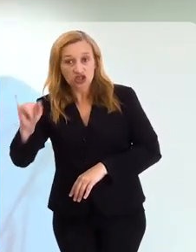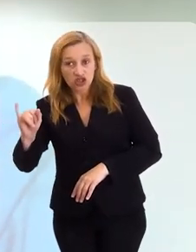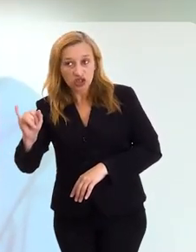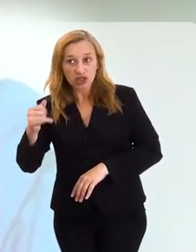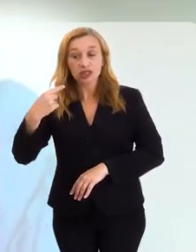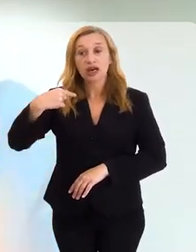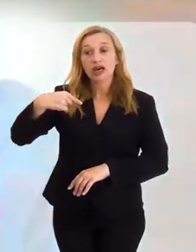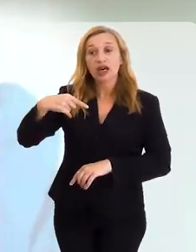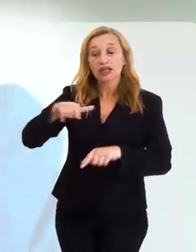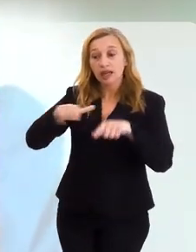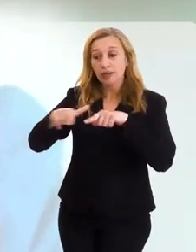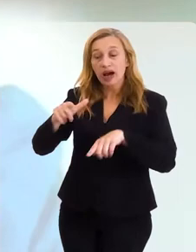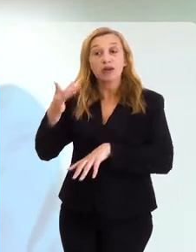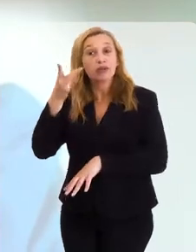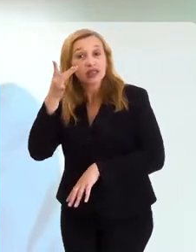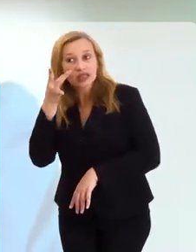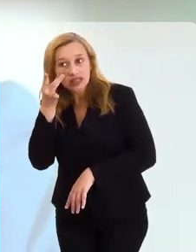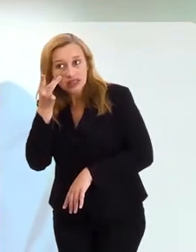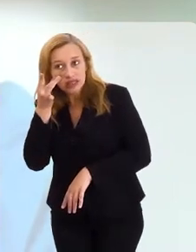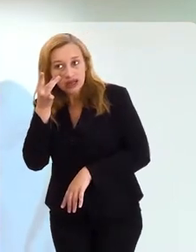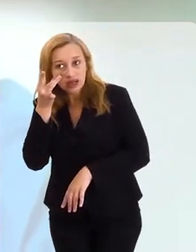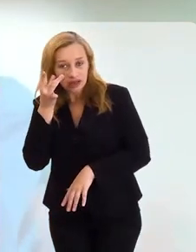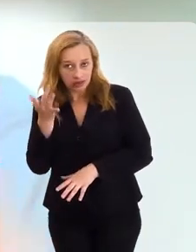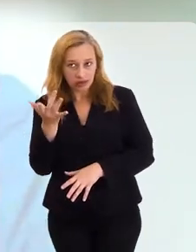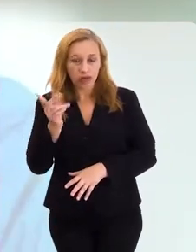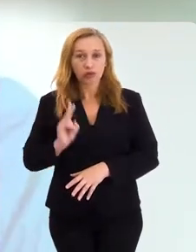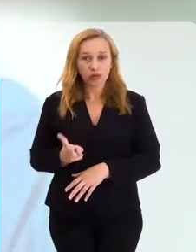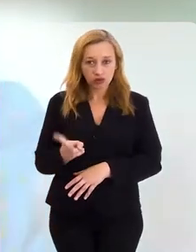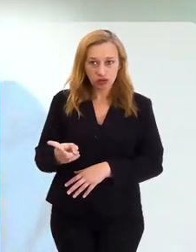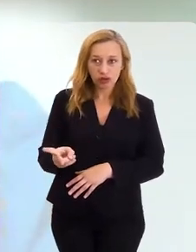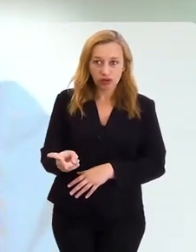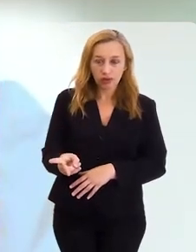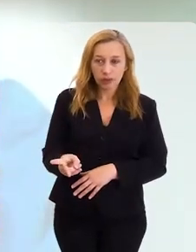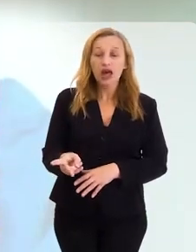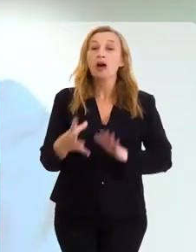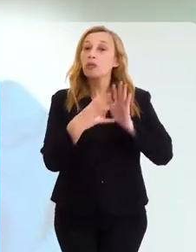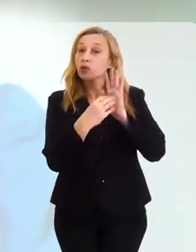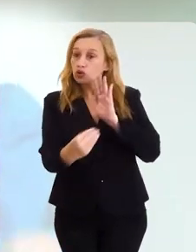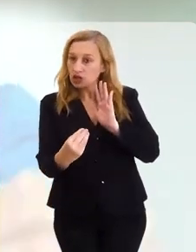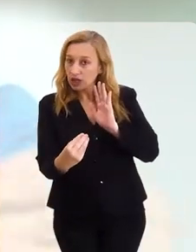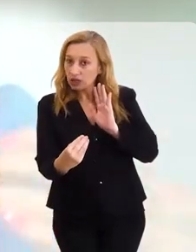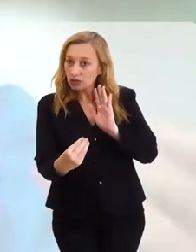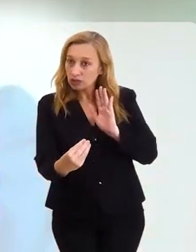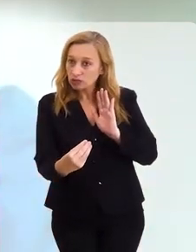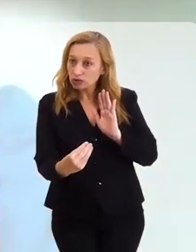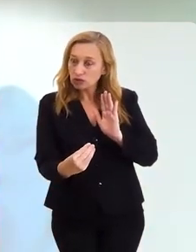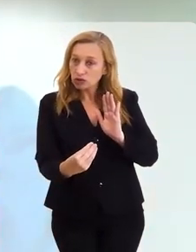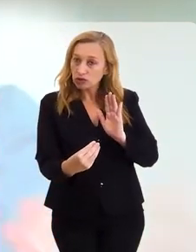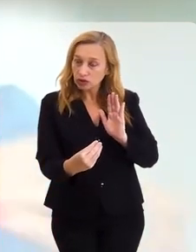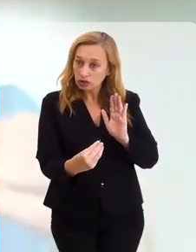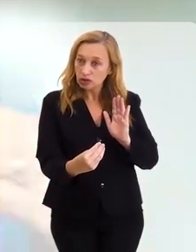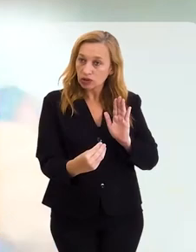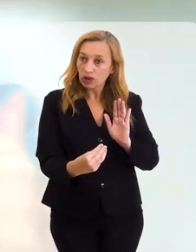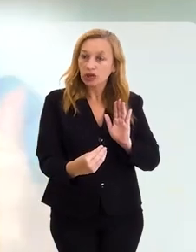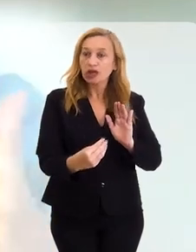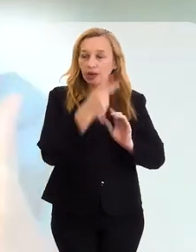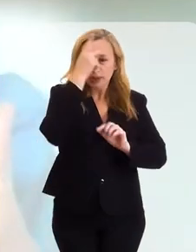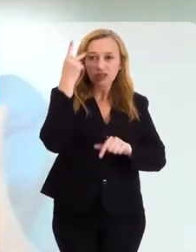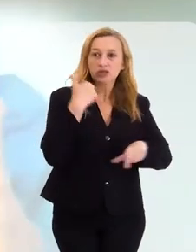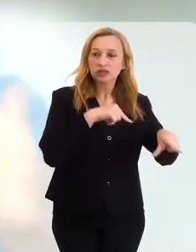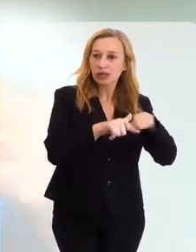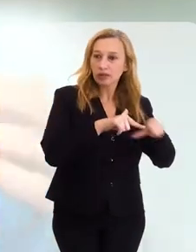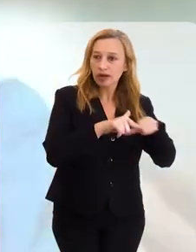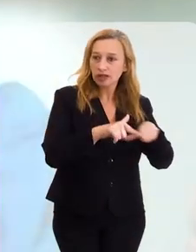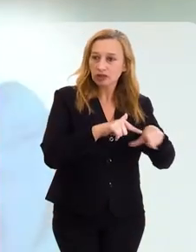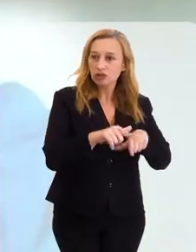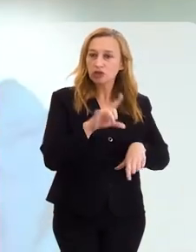dias presencialmente, isso pode ser uma das modalidades híbridas. Existe um contínuo enorme, é possível ter modelos híbridos em que o